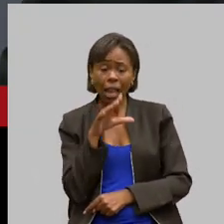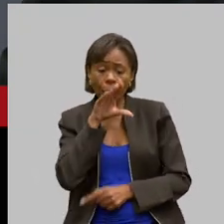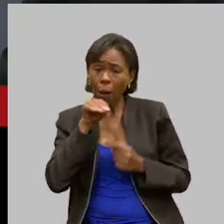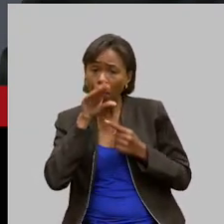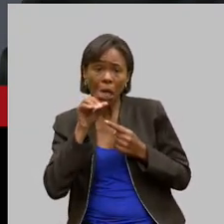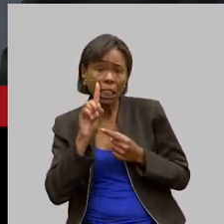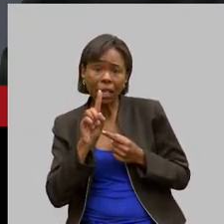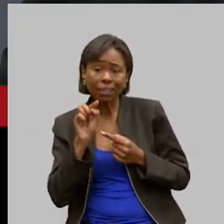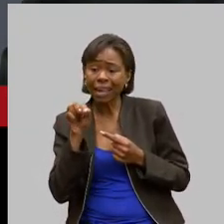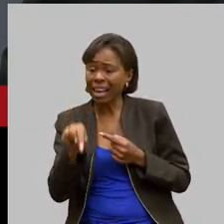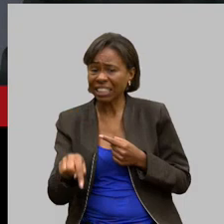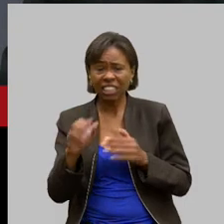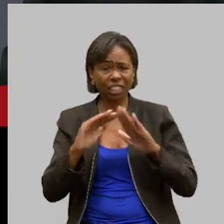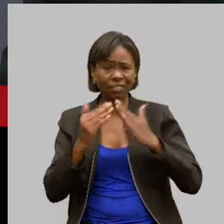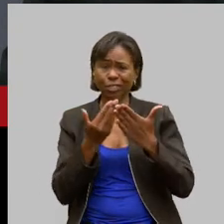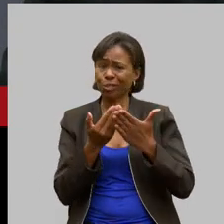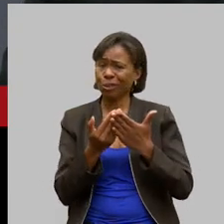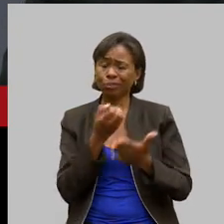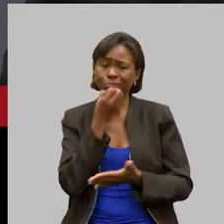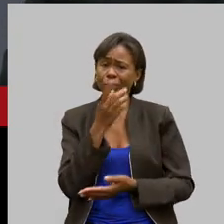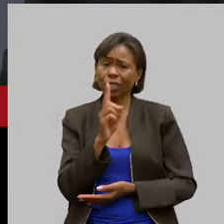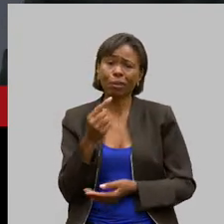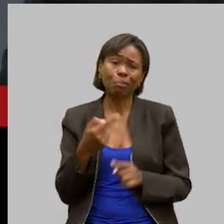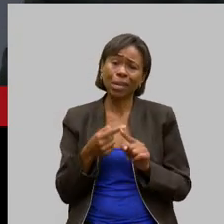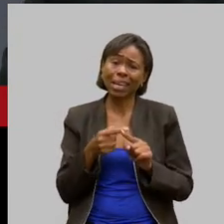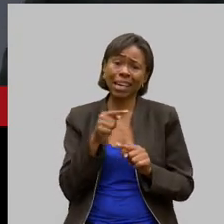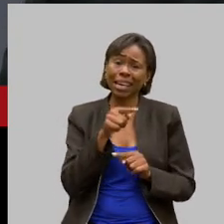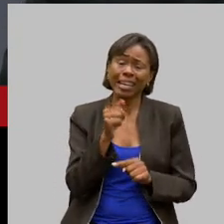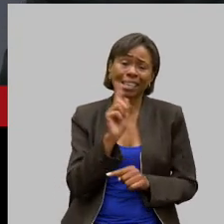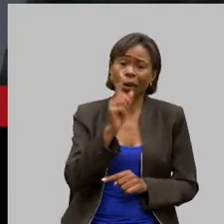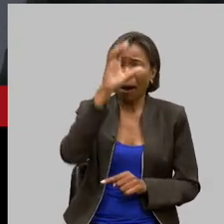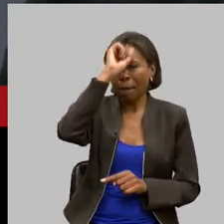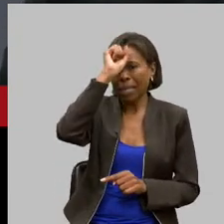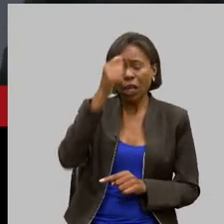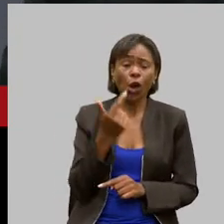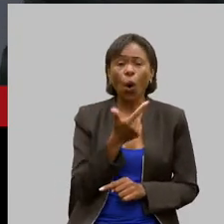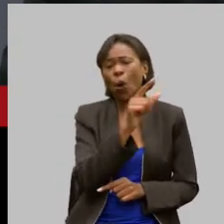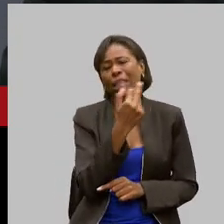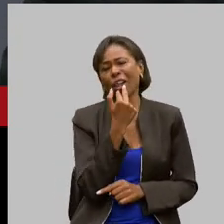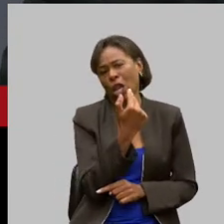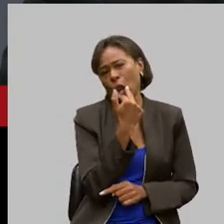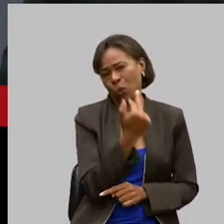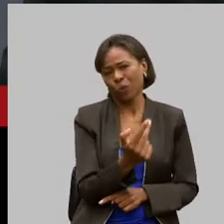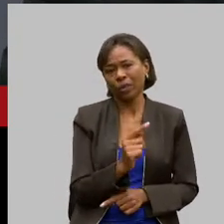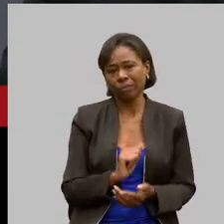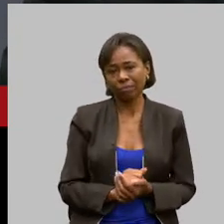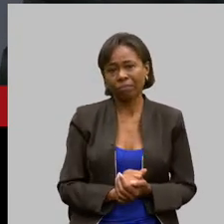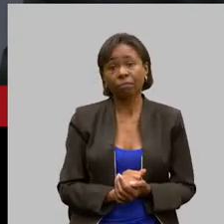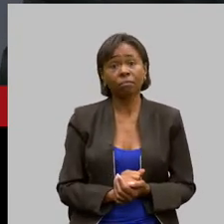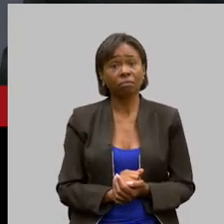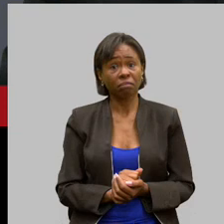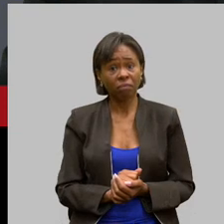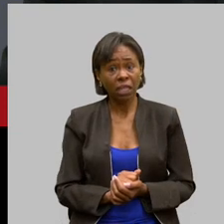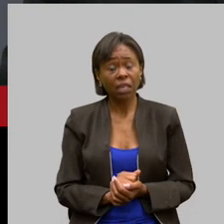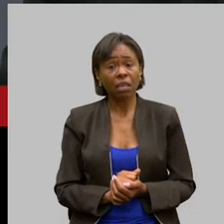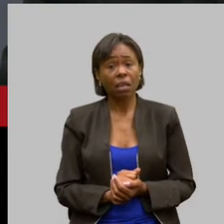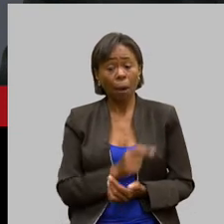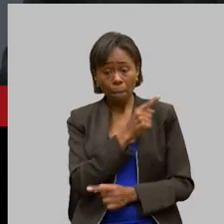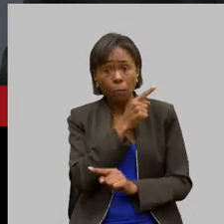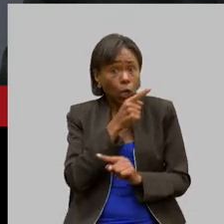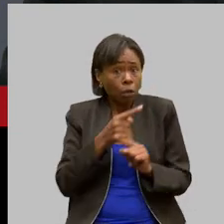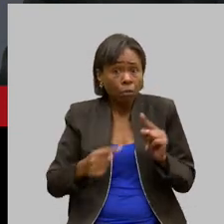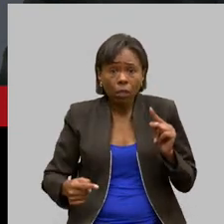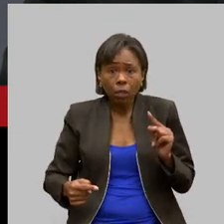aprender a a a outra língua né um discurso capacitista negando toda e qualquer competência e